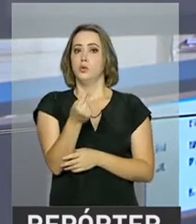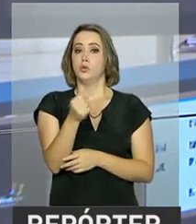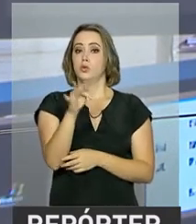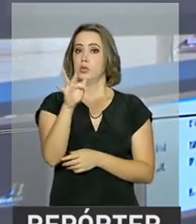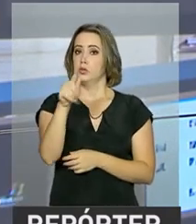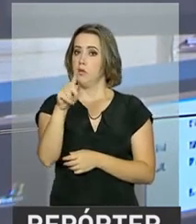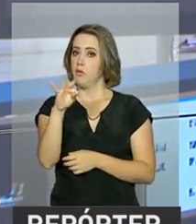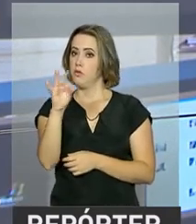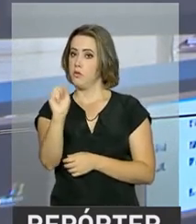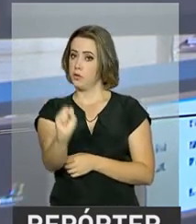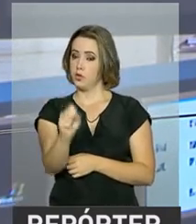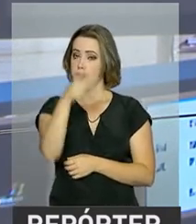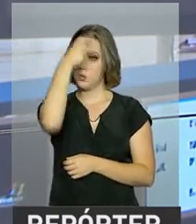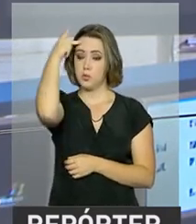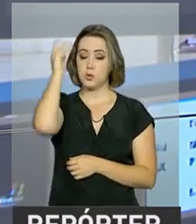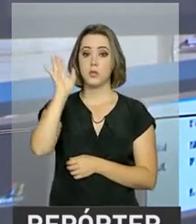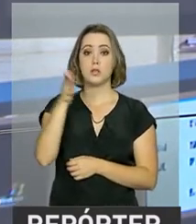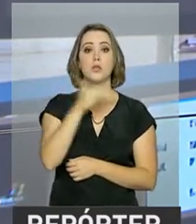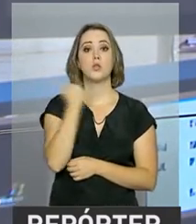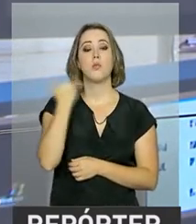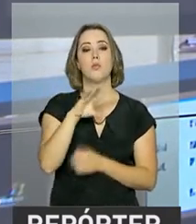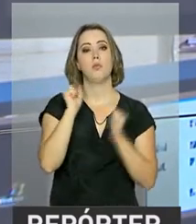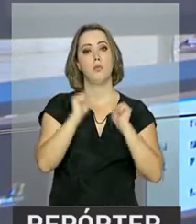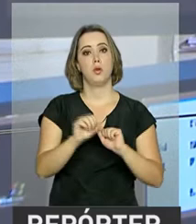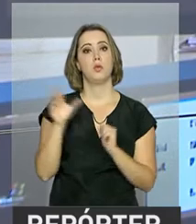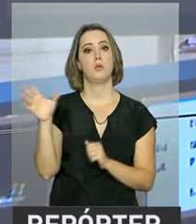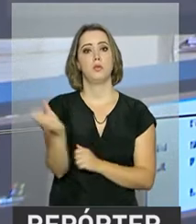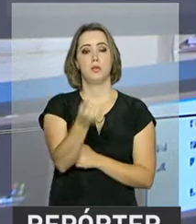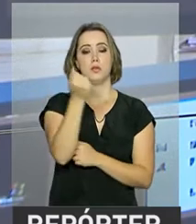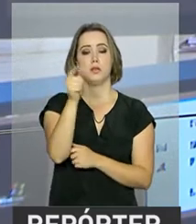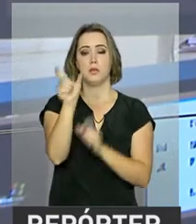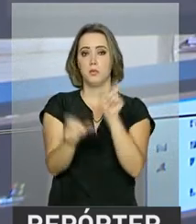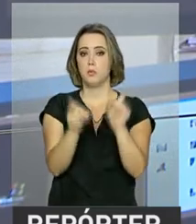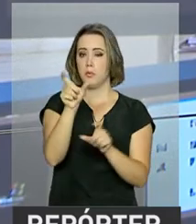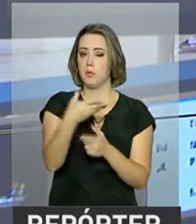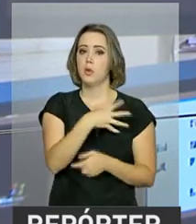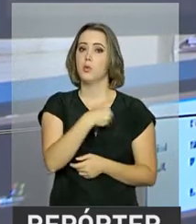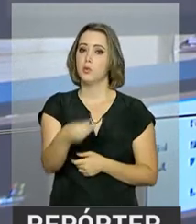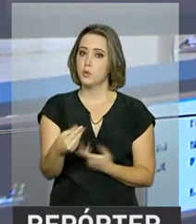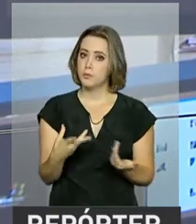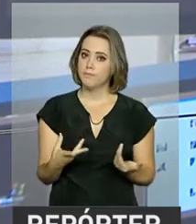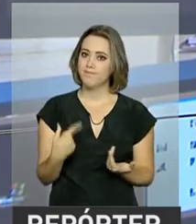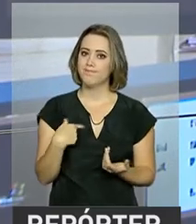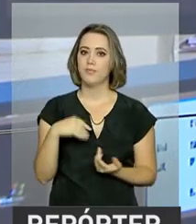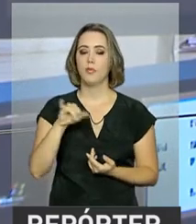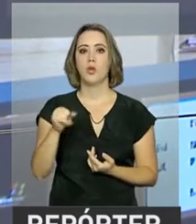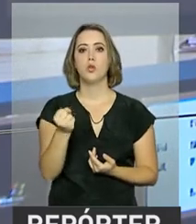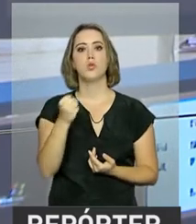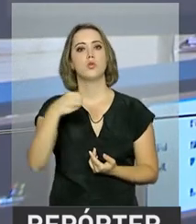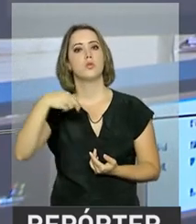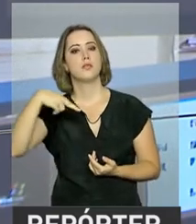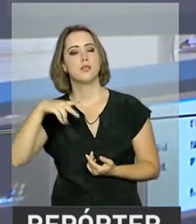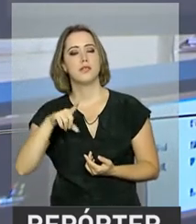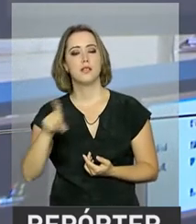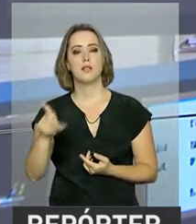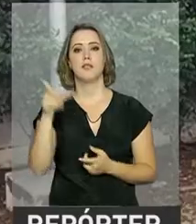trabalhadores que já morreram podem ser sacadas pelos dependentes. O repórter José Luiz Filho traz os detalhes para a